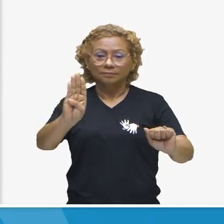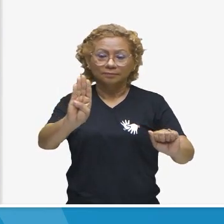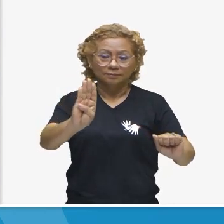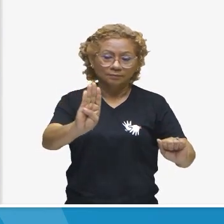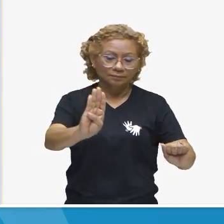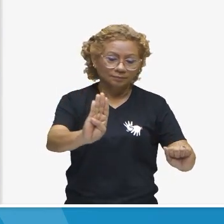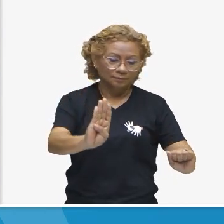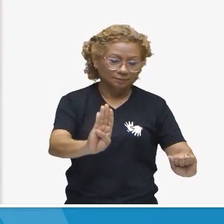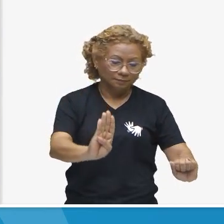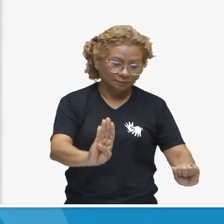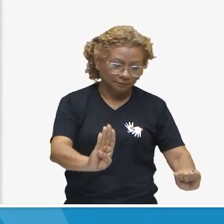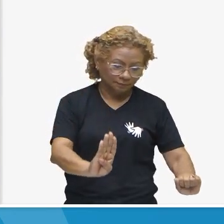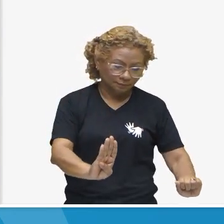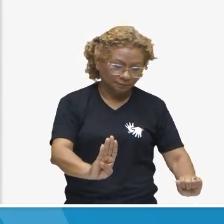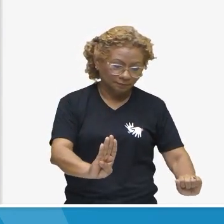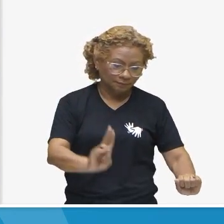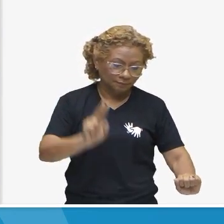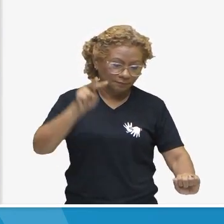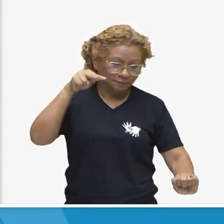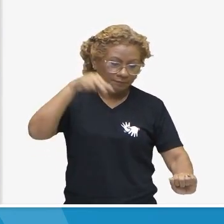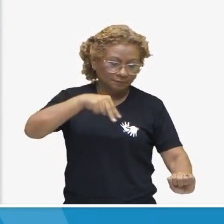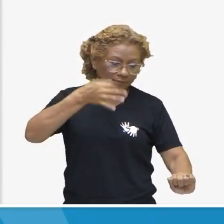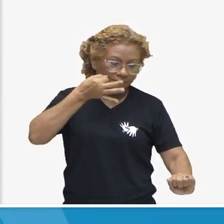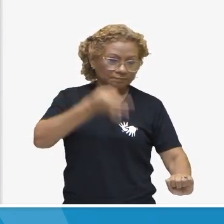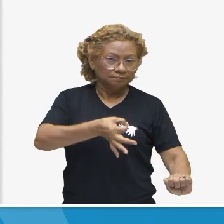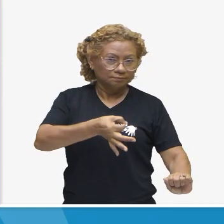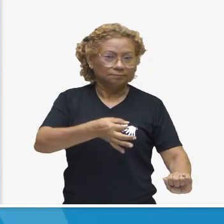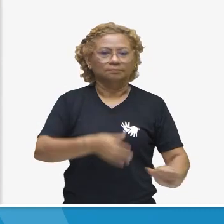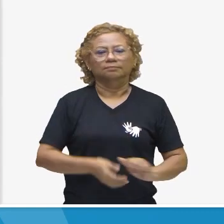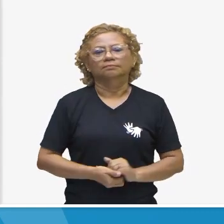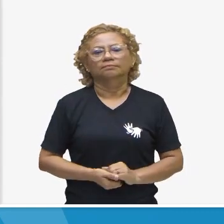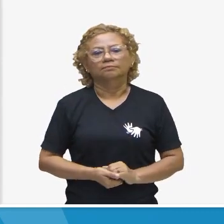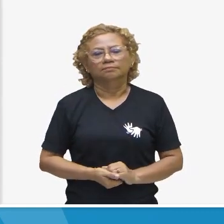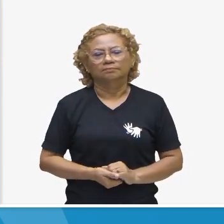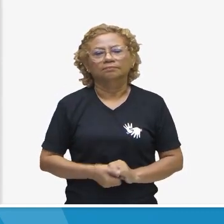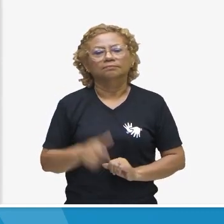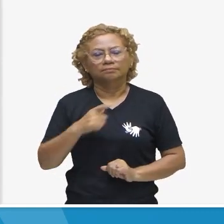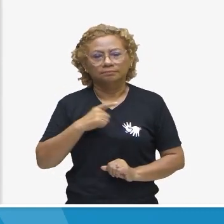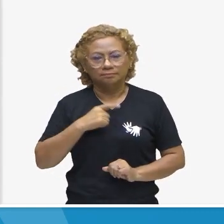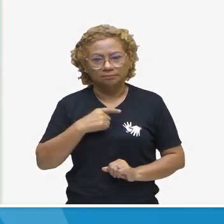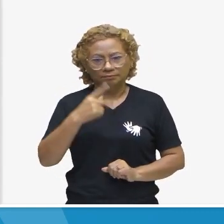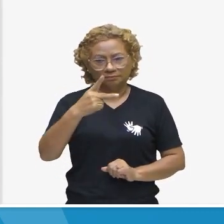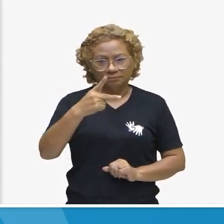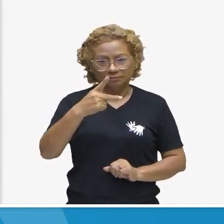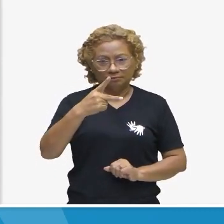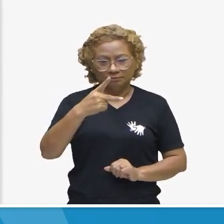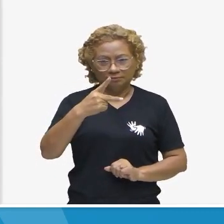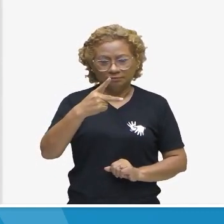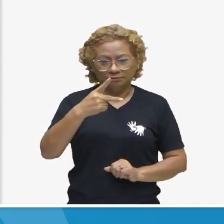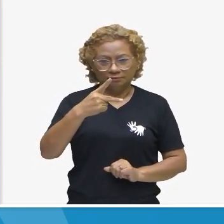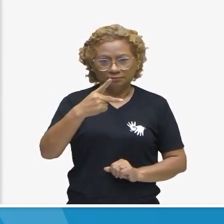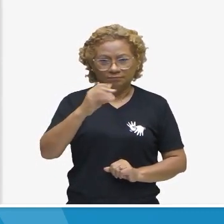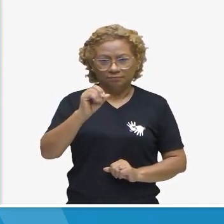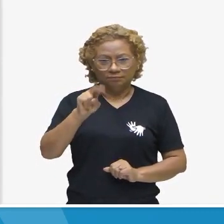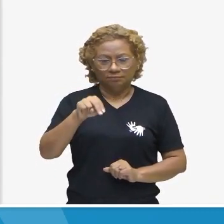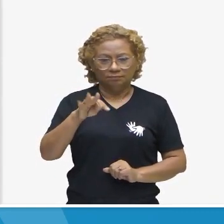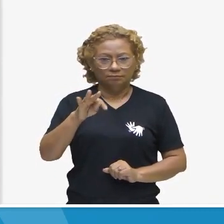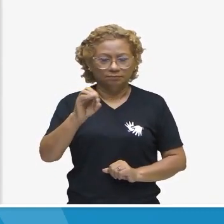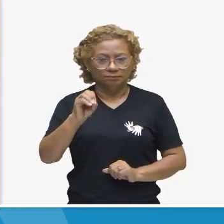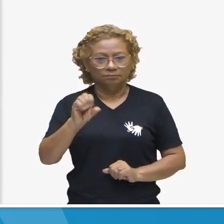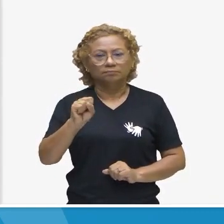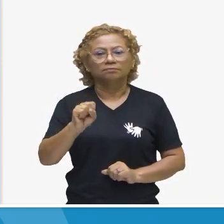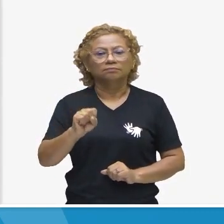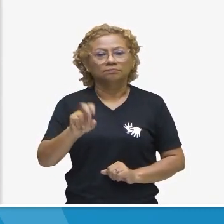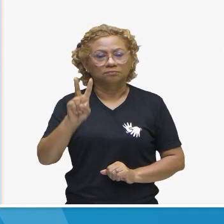essa gangorra de cima para baixo eu vou obter apenas 2 pontos, né? Será que seriam só 2 pontos? A